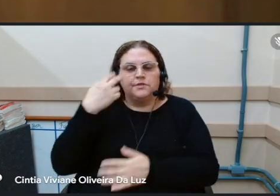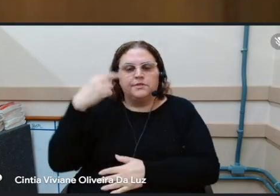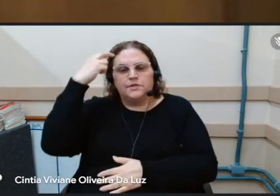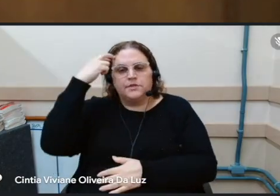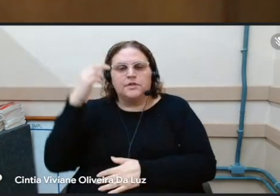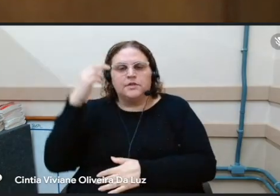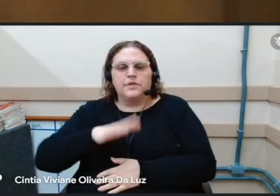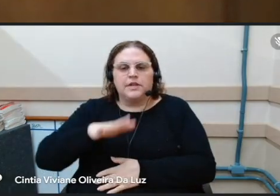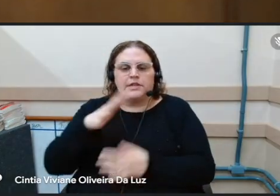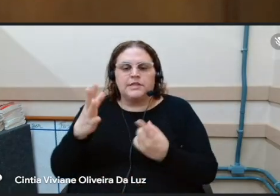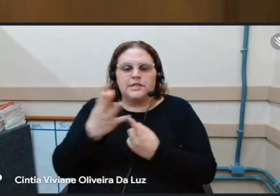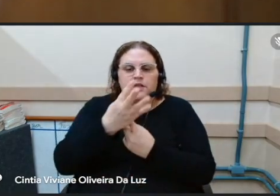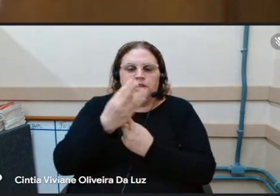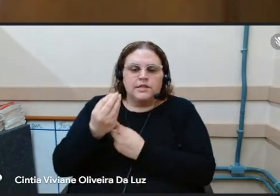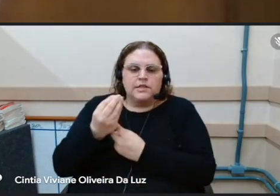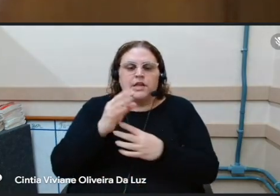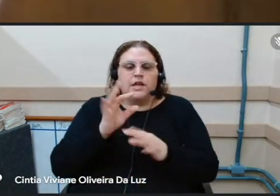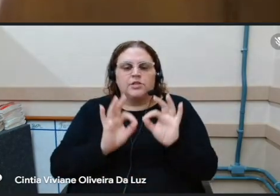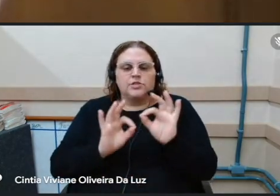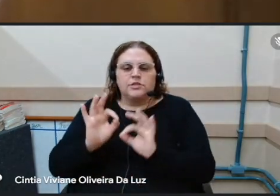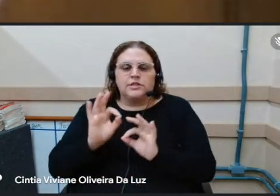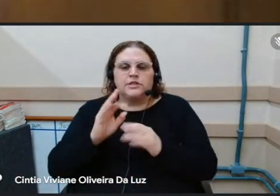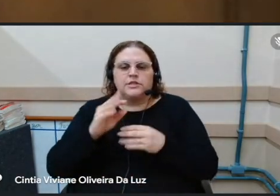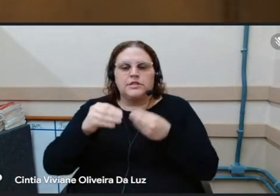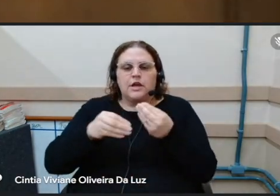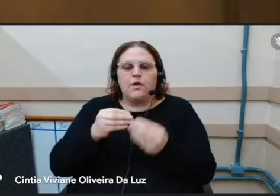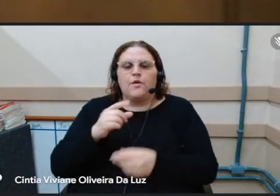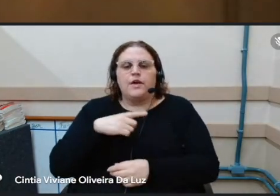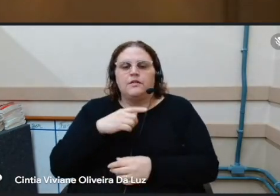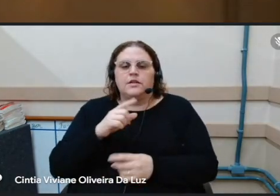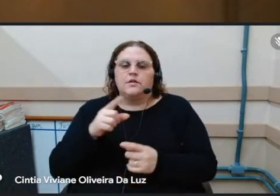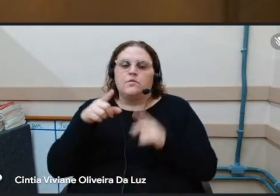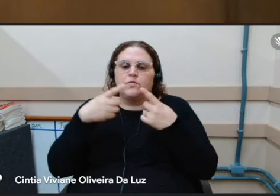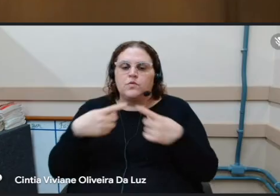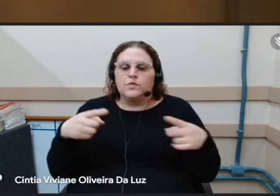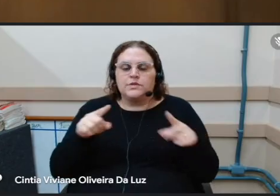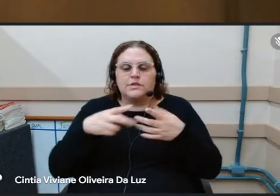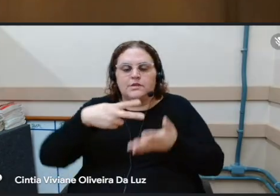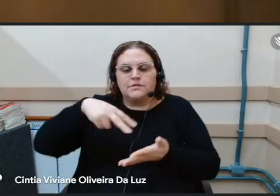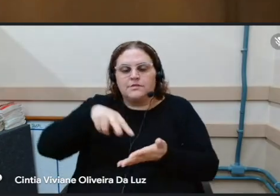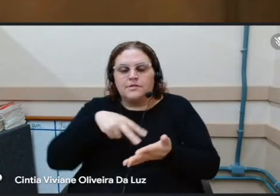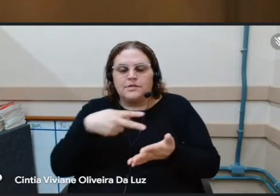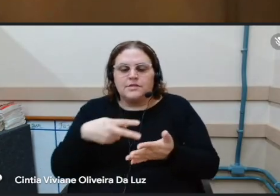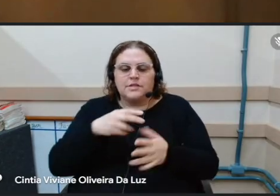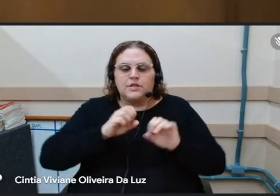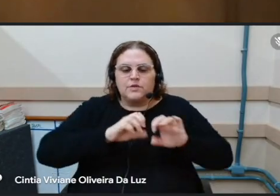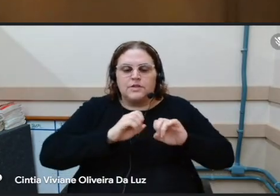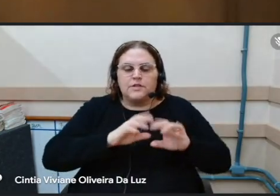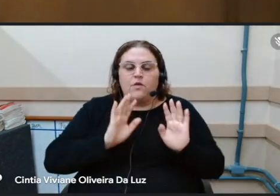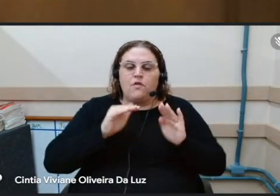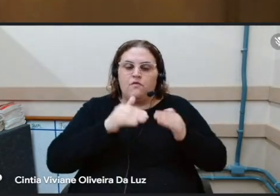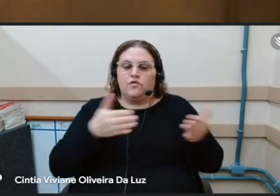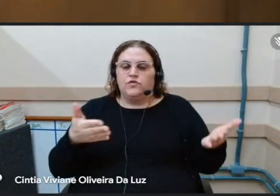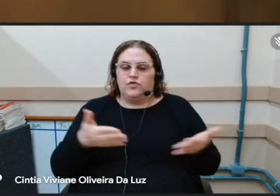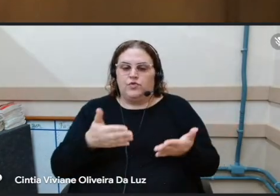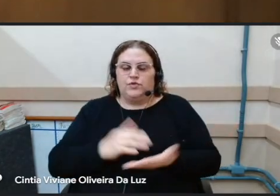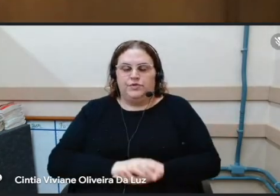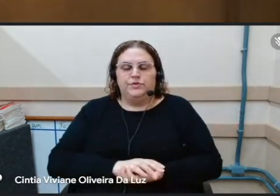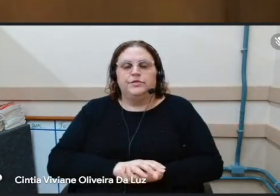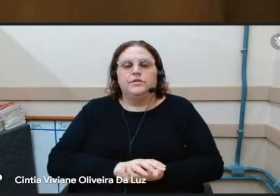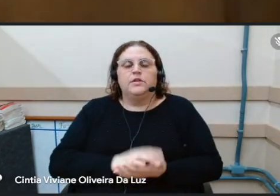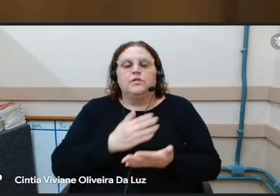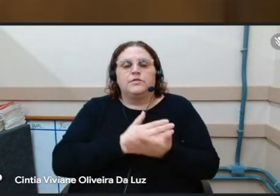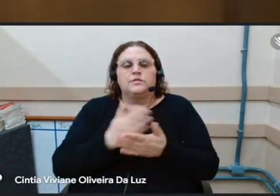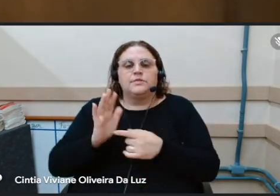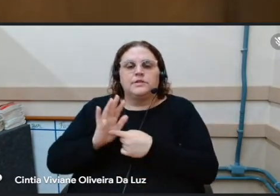das Artes articulações entre música dança e educação é o foco da jornada de hoje eu passo agora então a apresentar